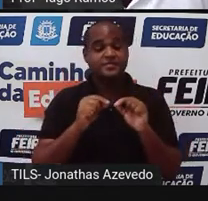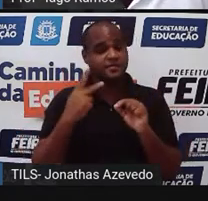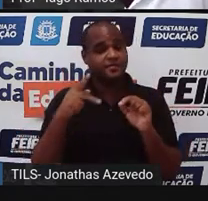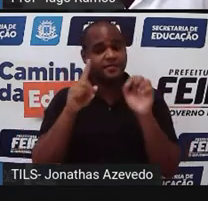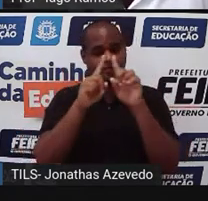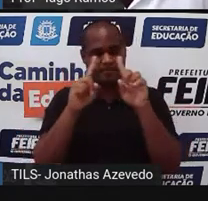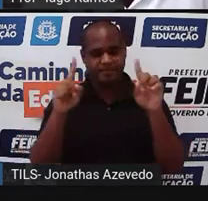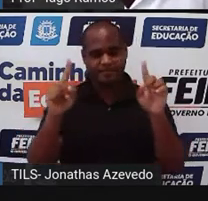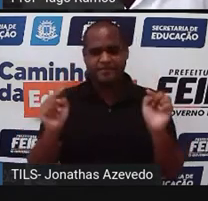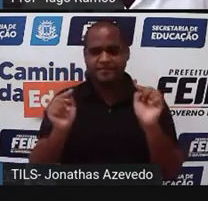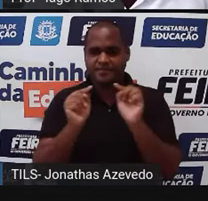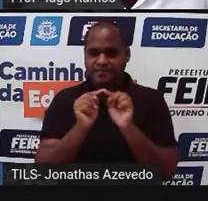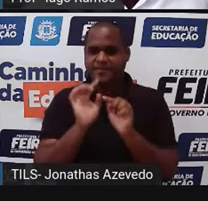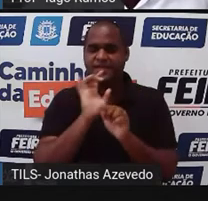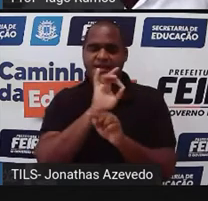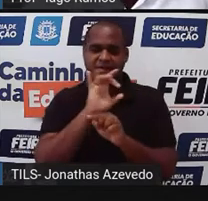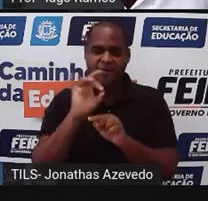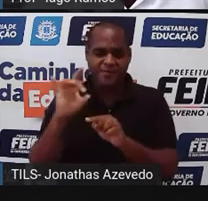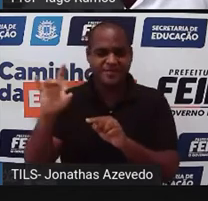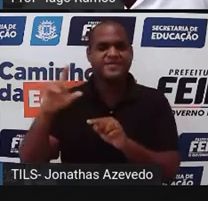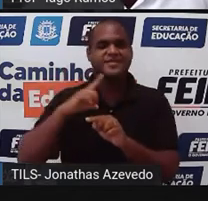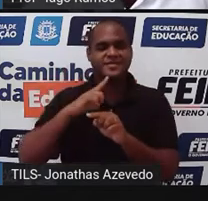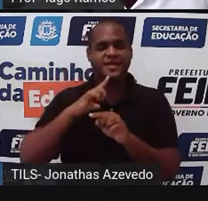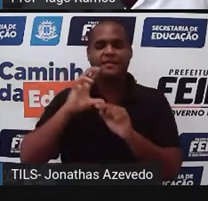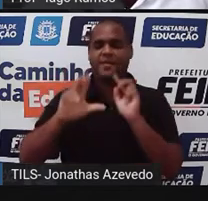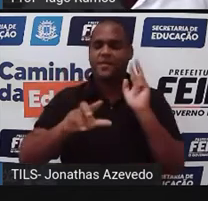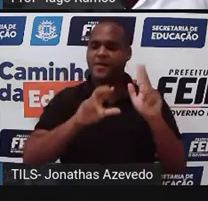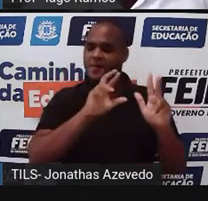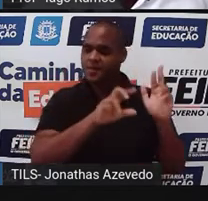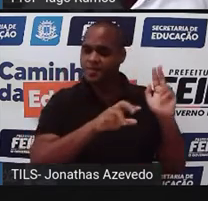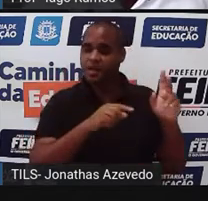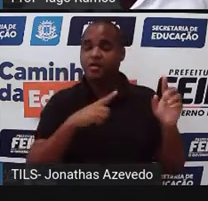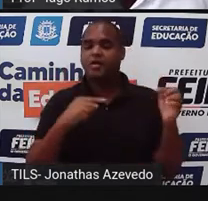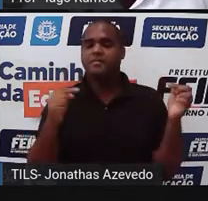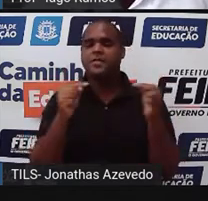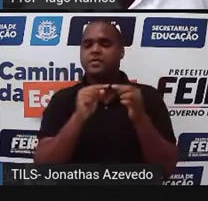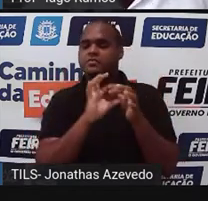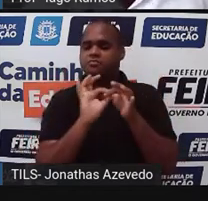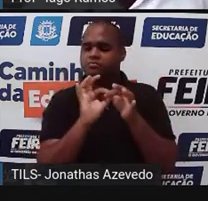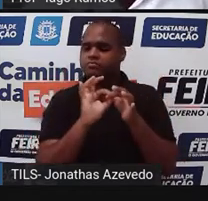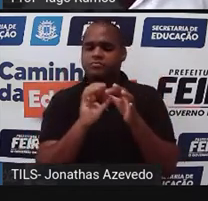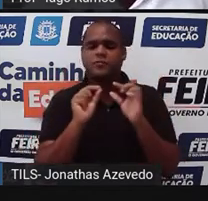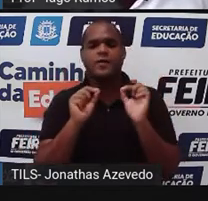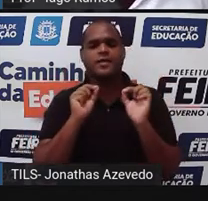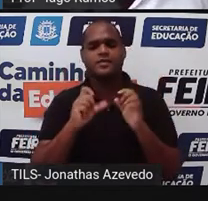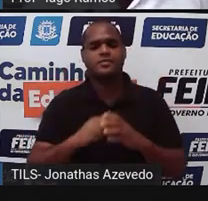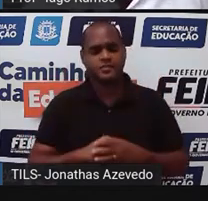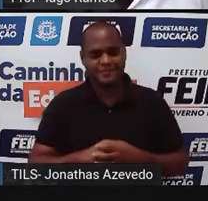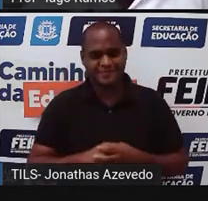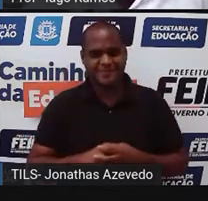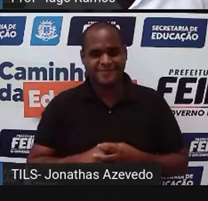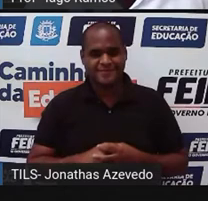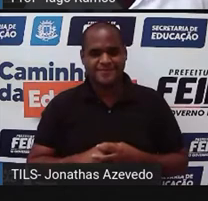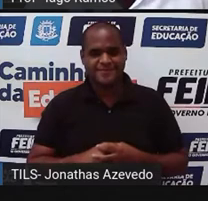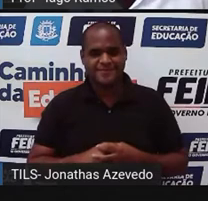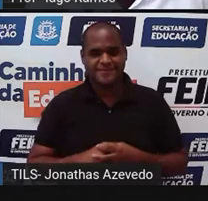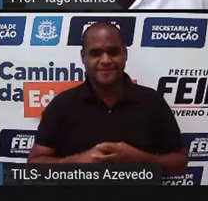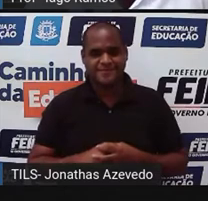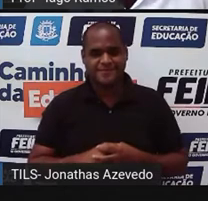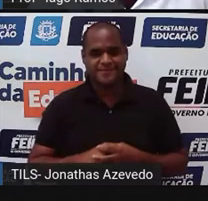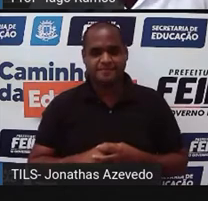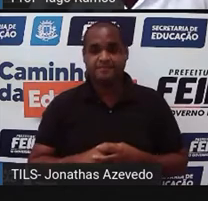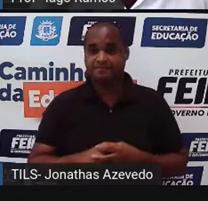cada uma dessas expressões está associada Oi e aí